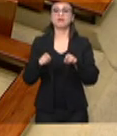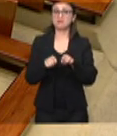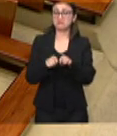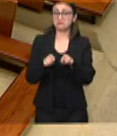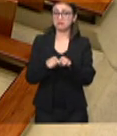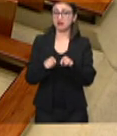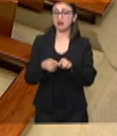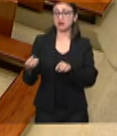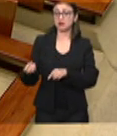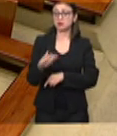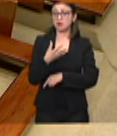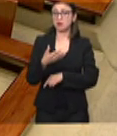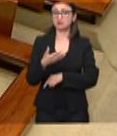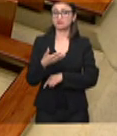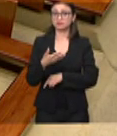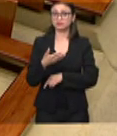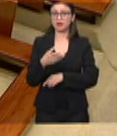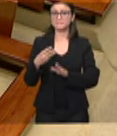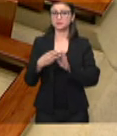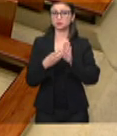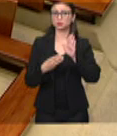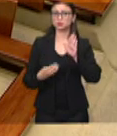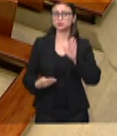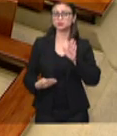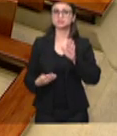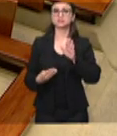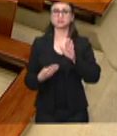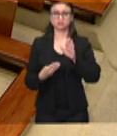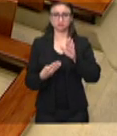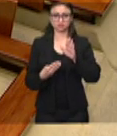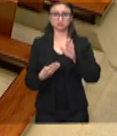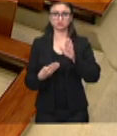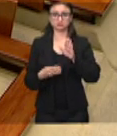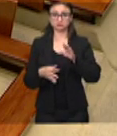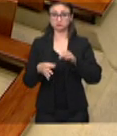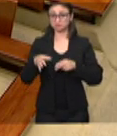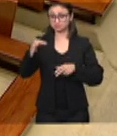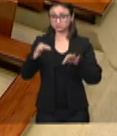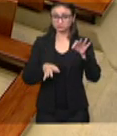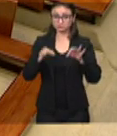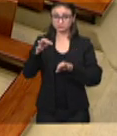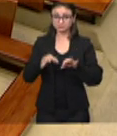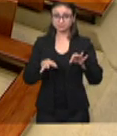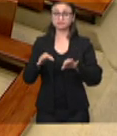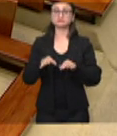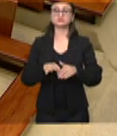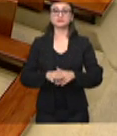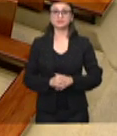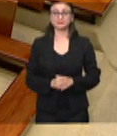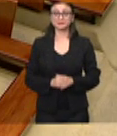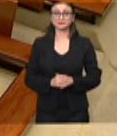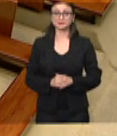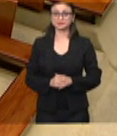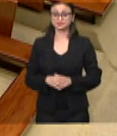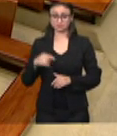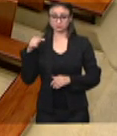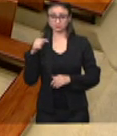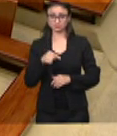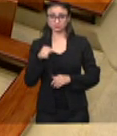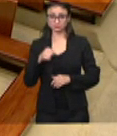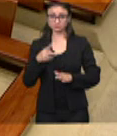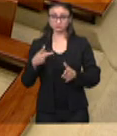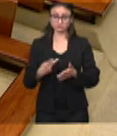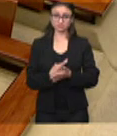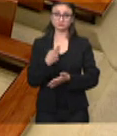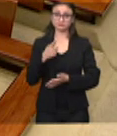essa nova metodologia da jurisprudência estável do precedente. Nessa